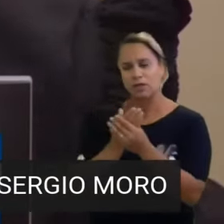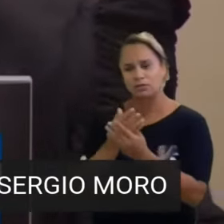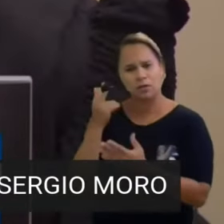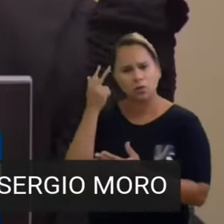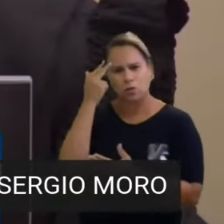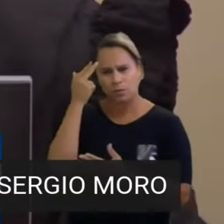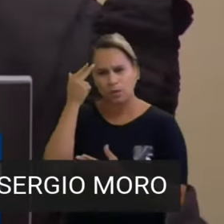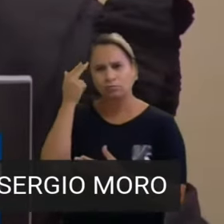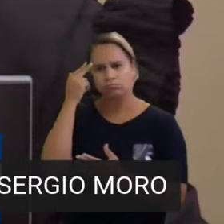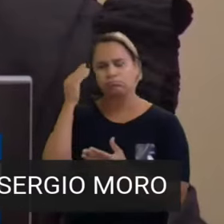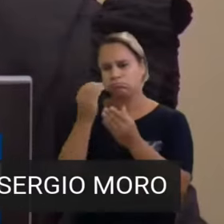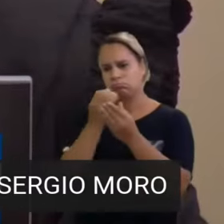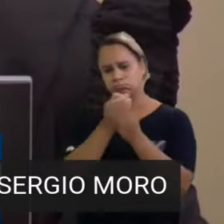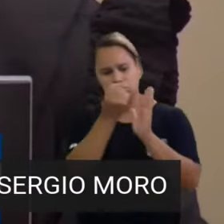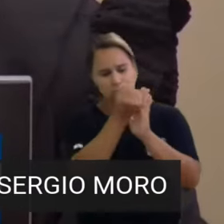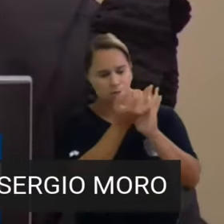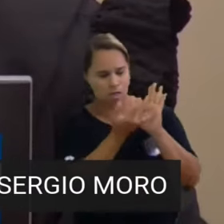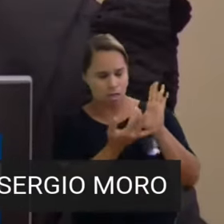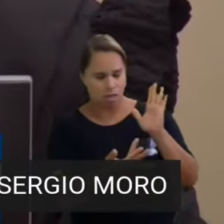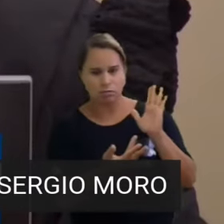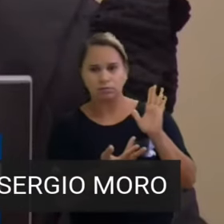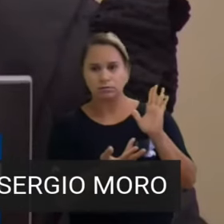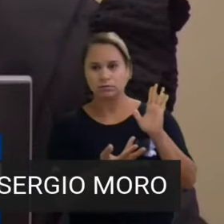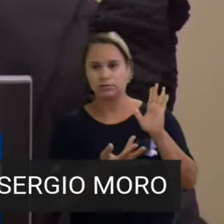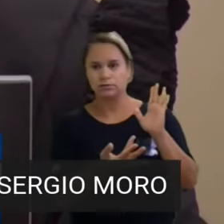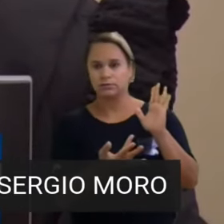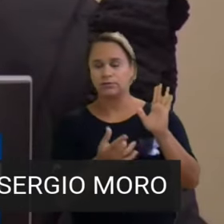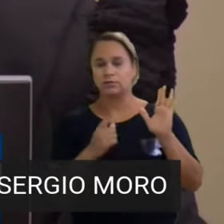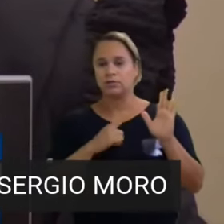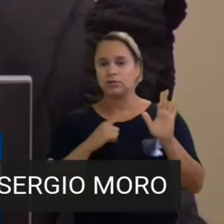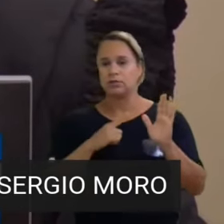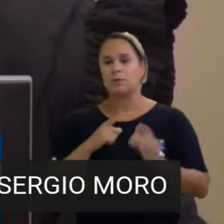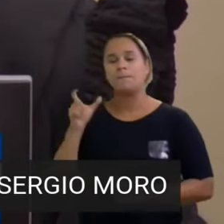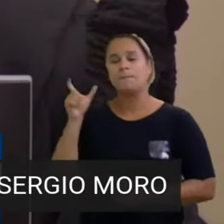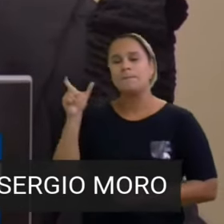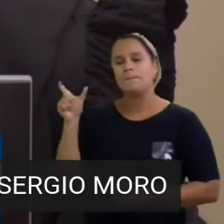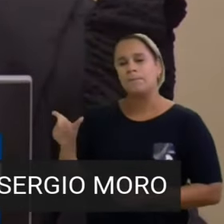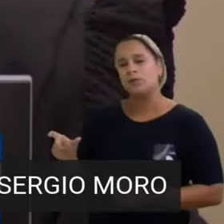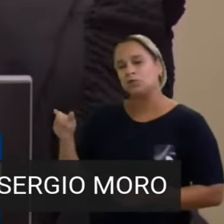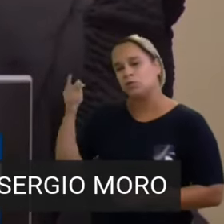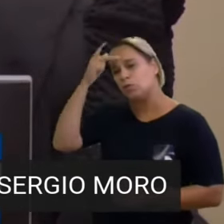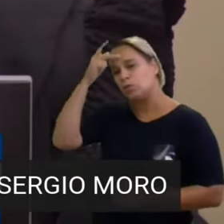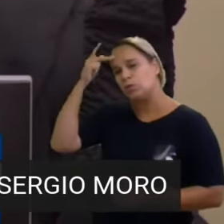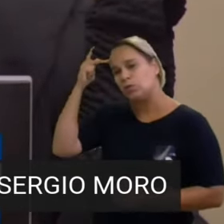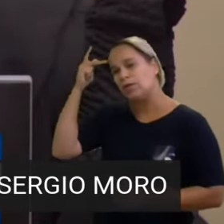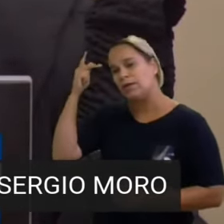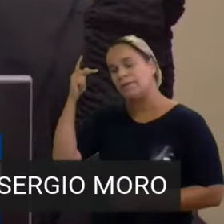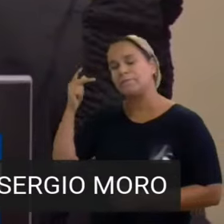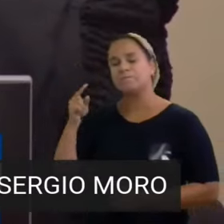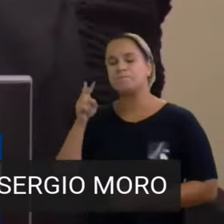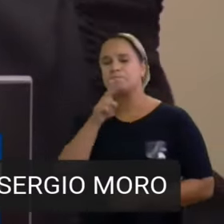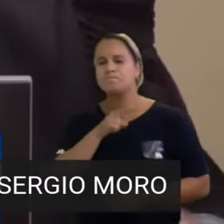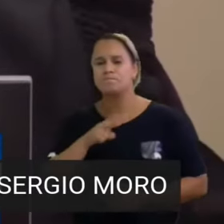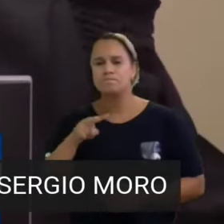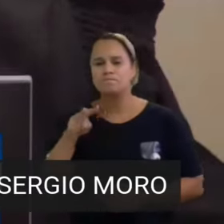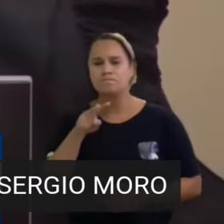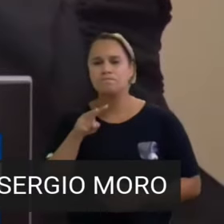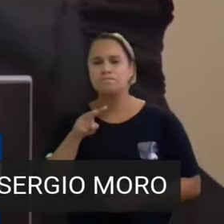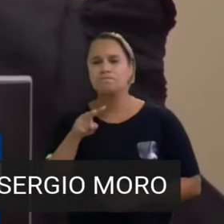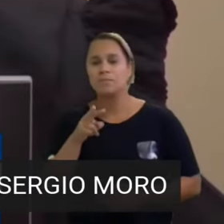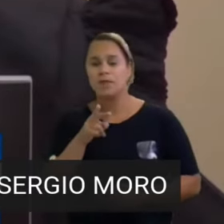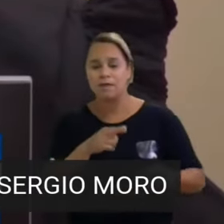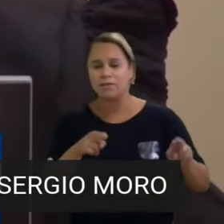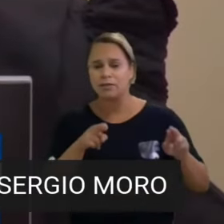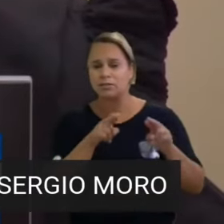declaração em que a parte eh interpõe visando a rediscussão da matéria e sem